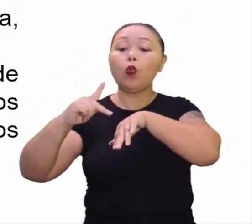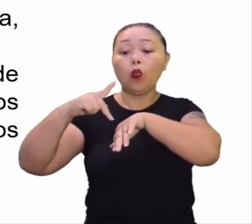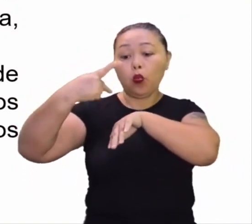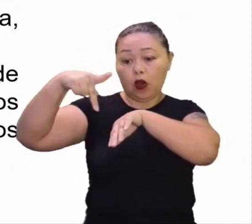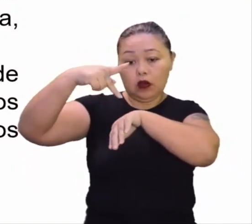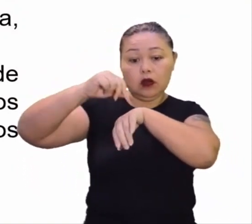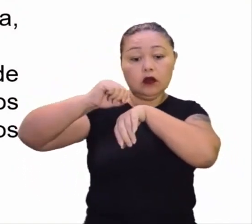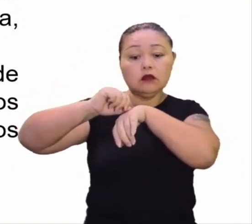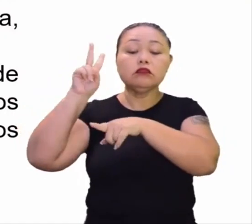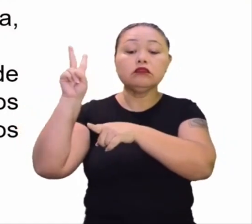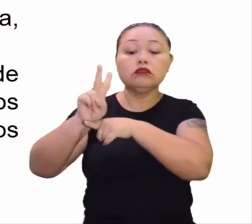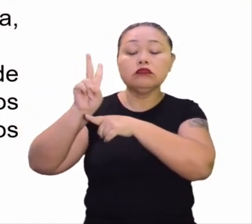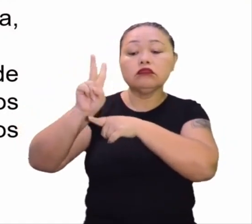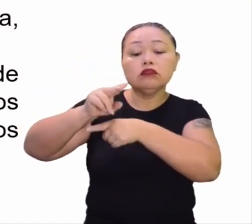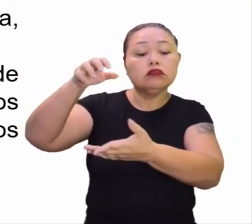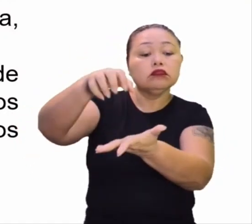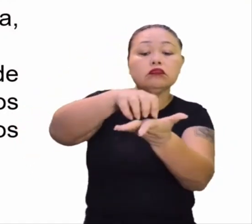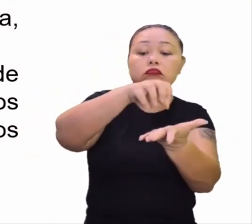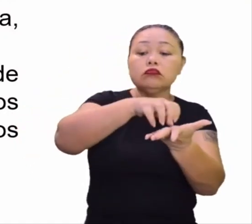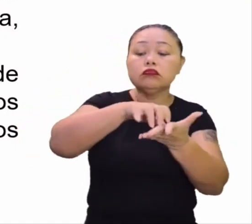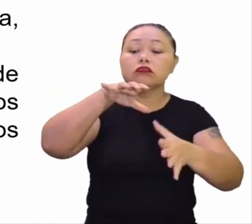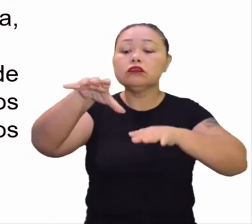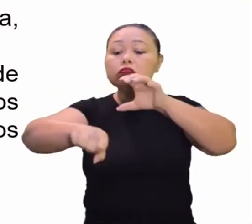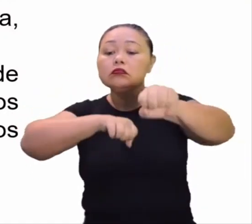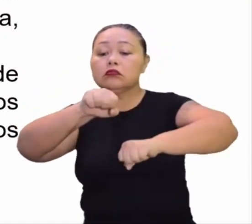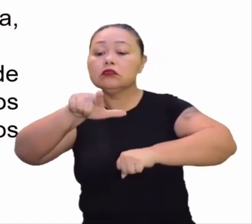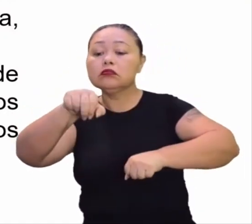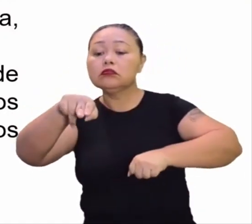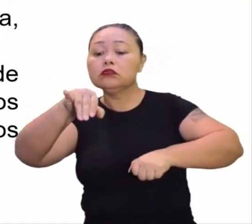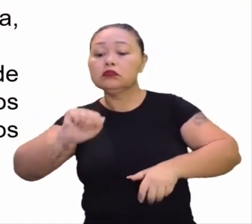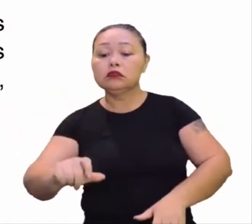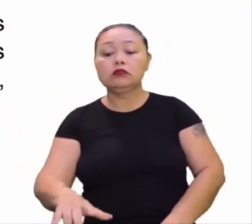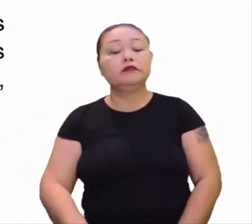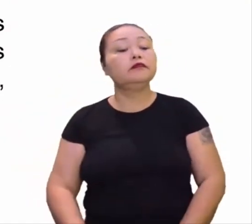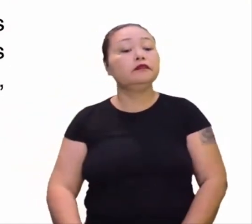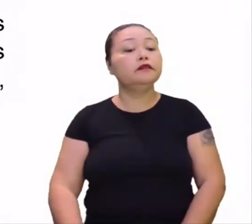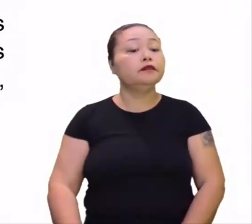que preservaram antigos núcleos coloniais.